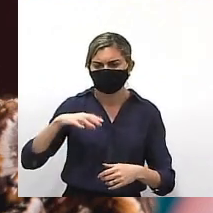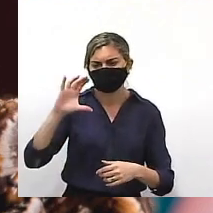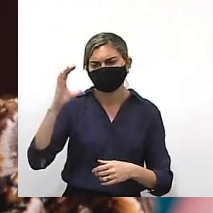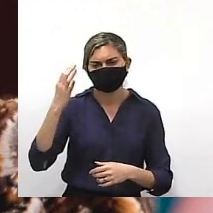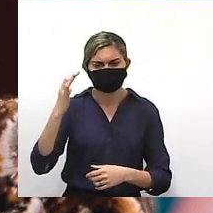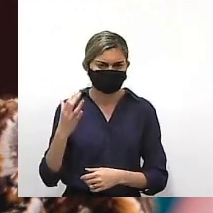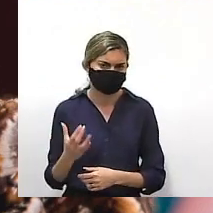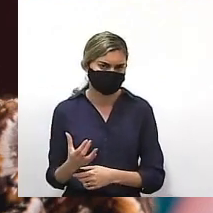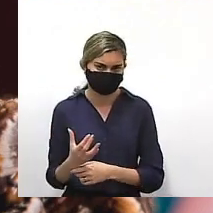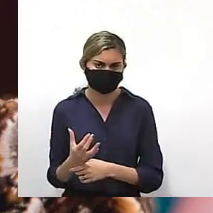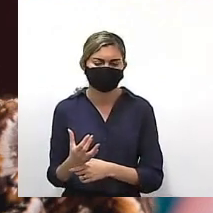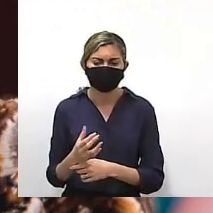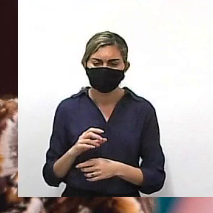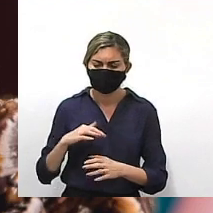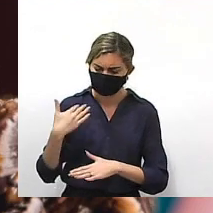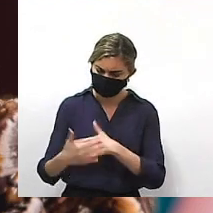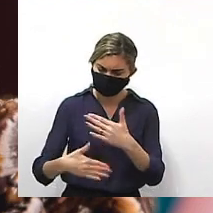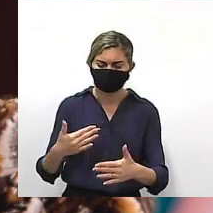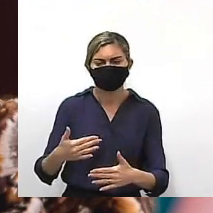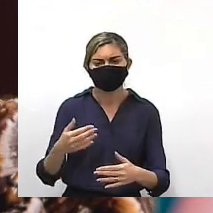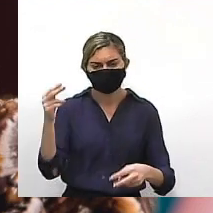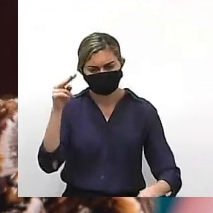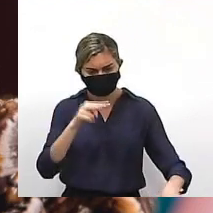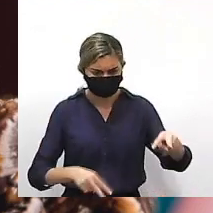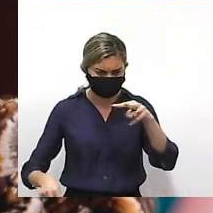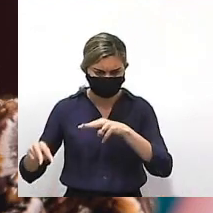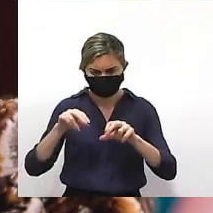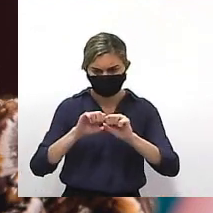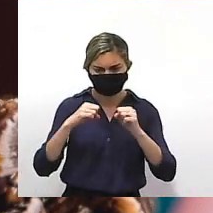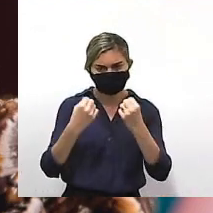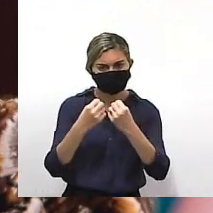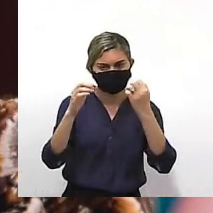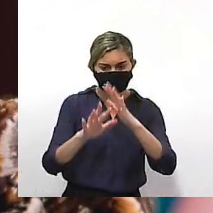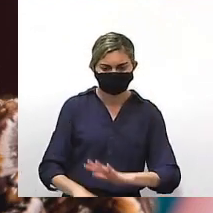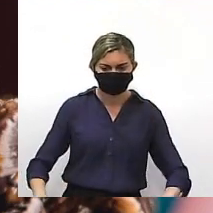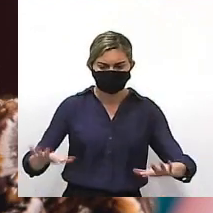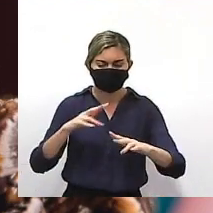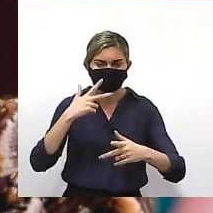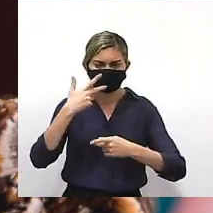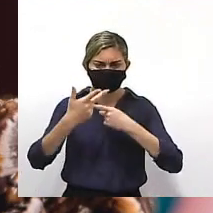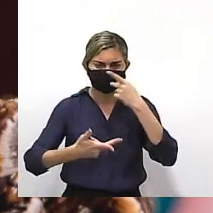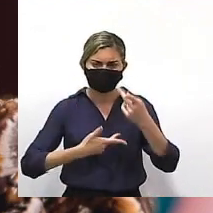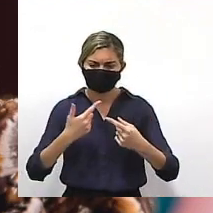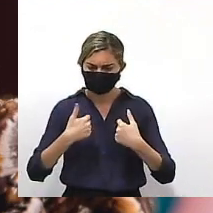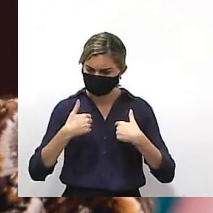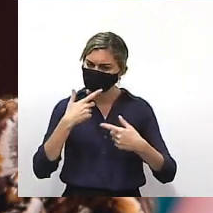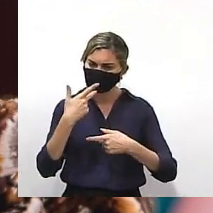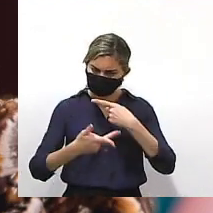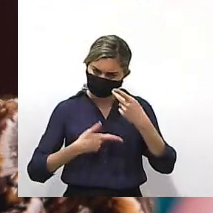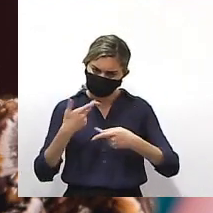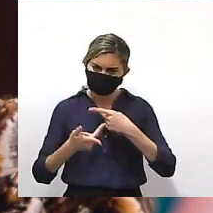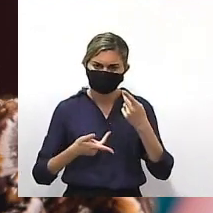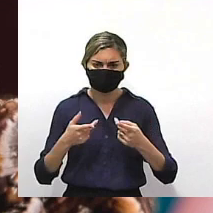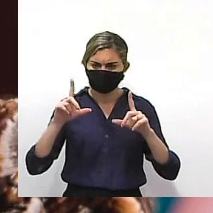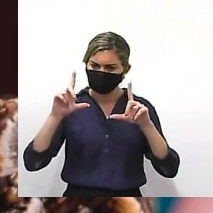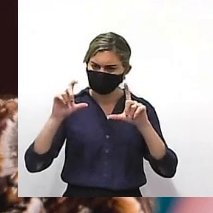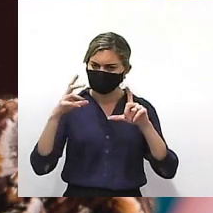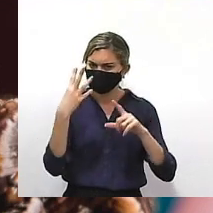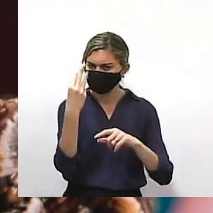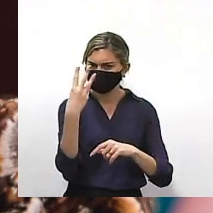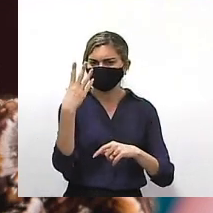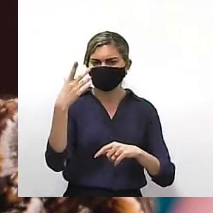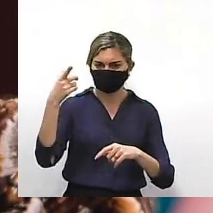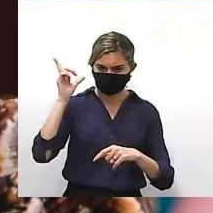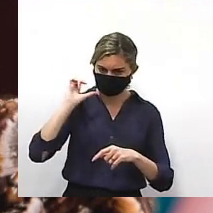científica. Logo, a visão sociológica que ele fala e que eu falei na foto